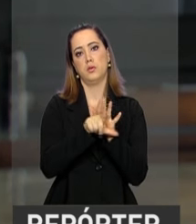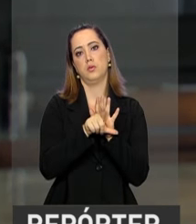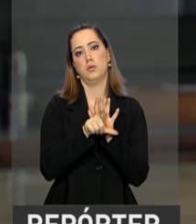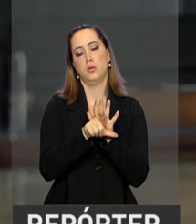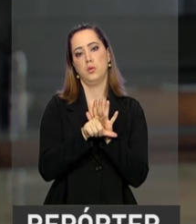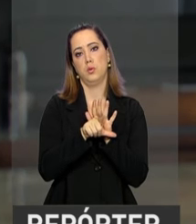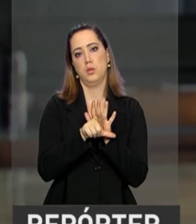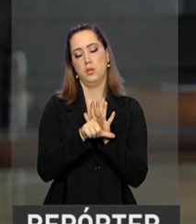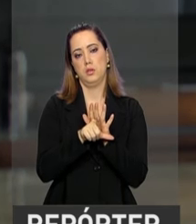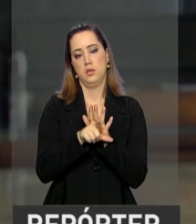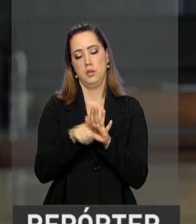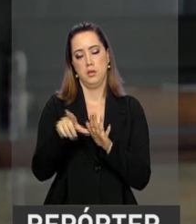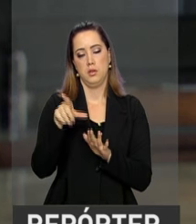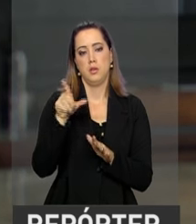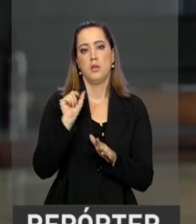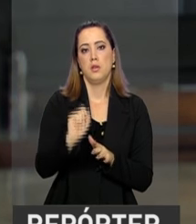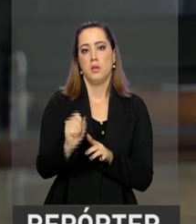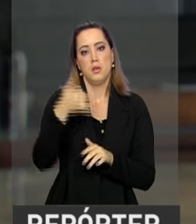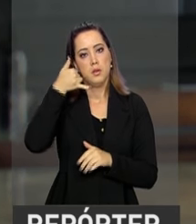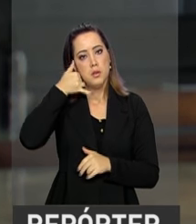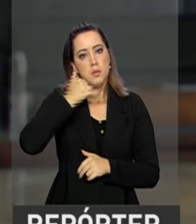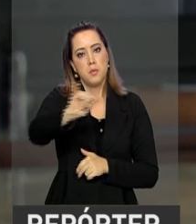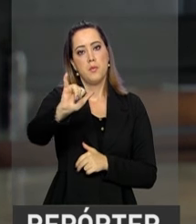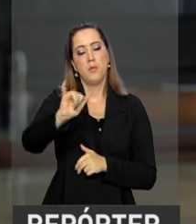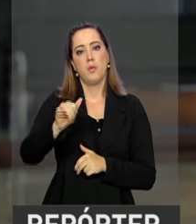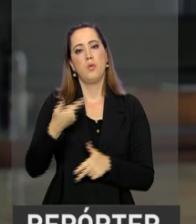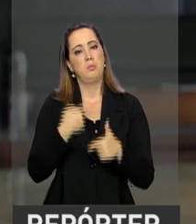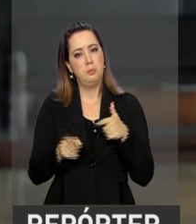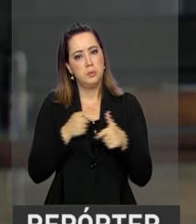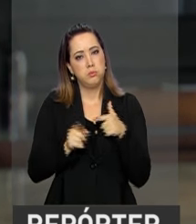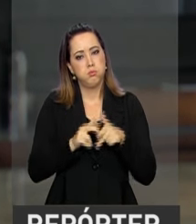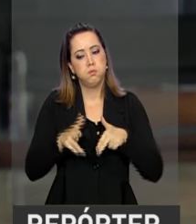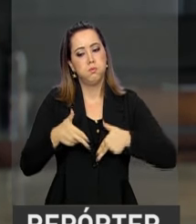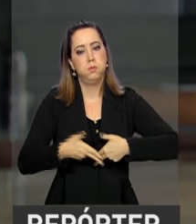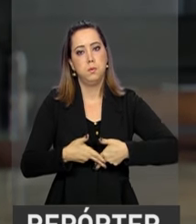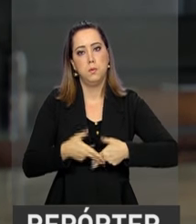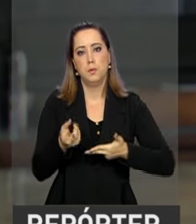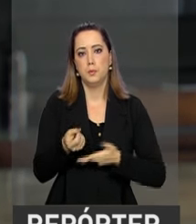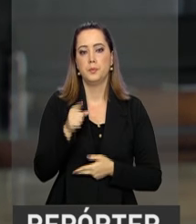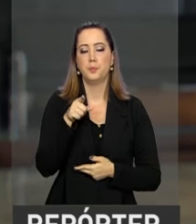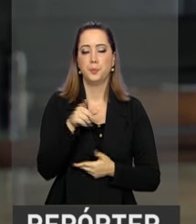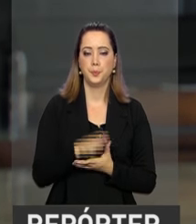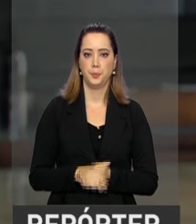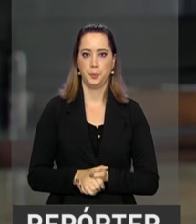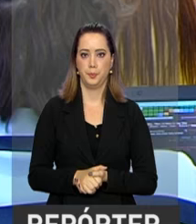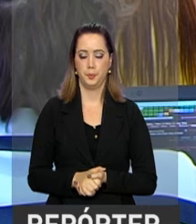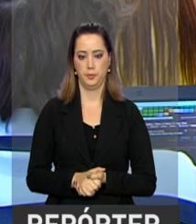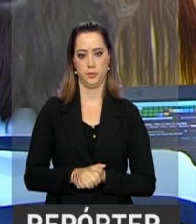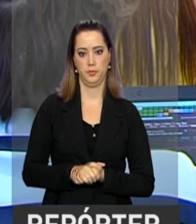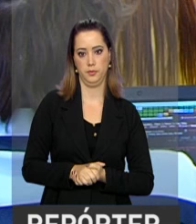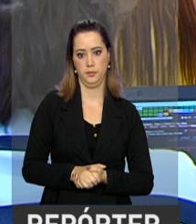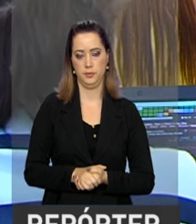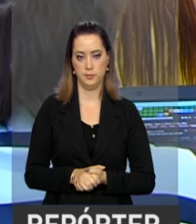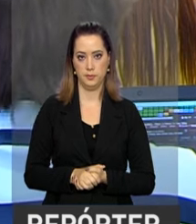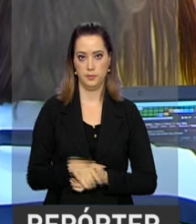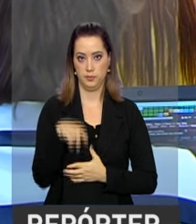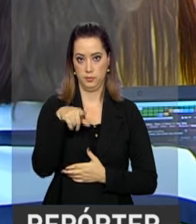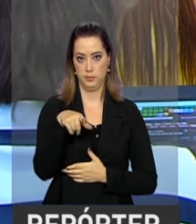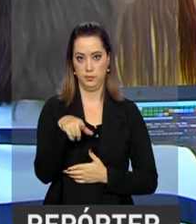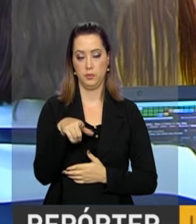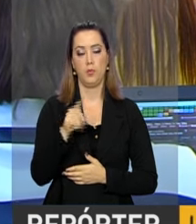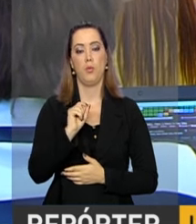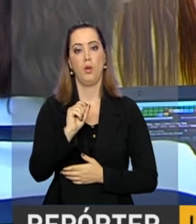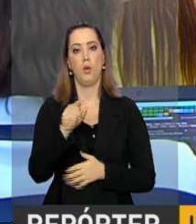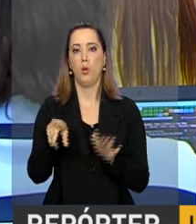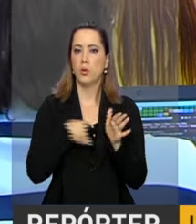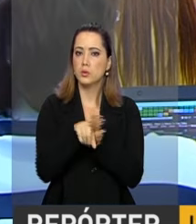Esse anúncio foi feito pelo ministro da Justiça e Cidadania, Alexandre de Moraes. Vamos ver. A operação hashtag